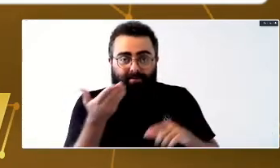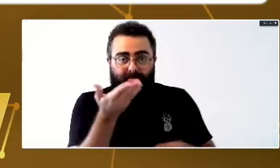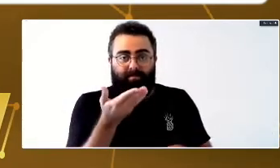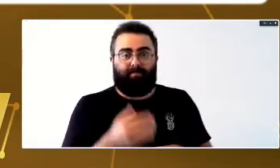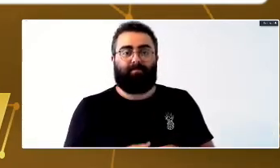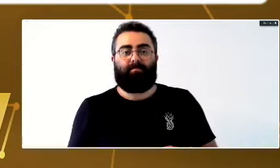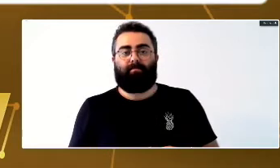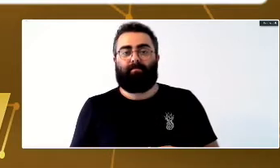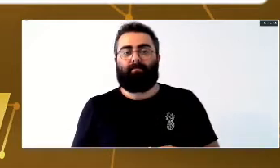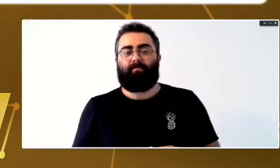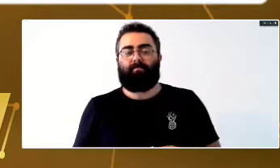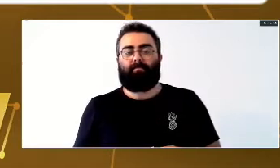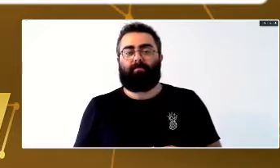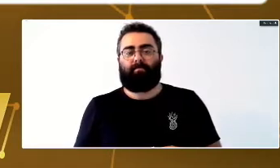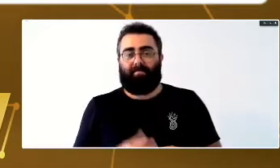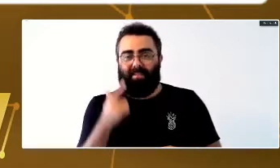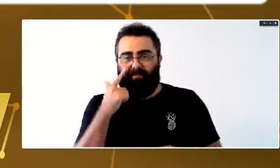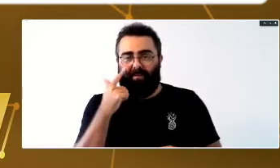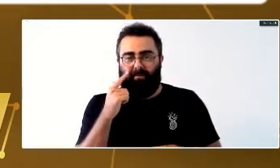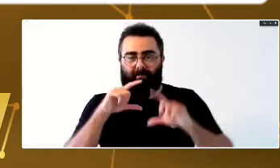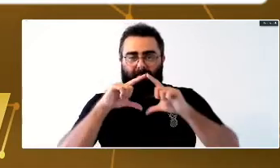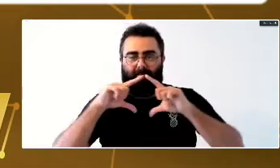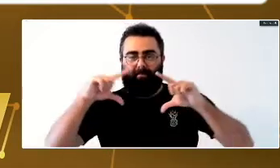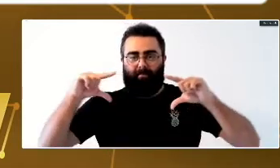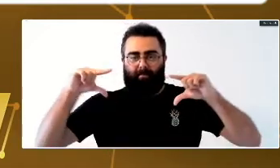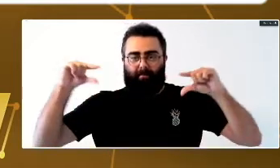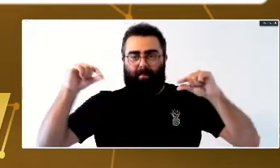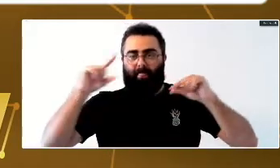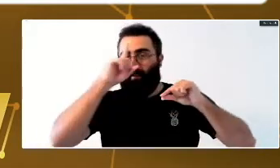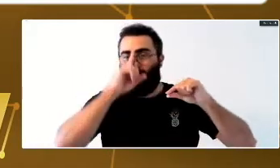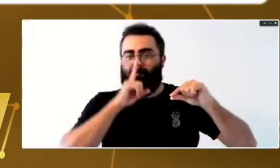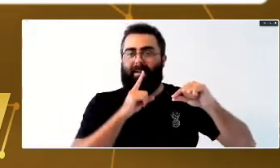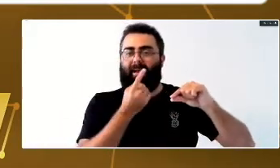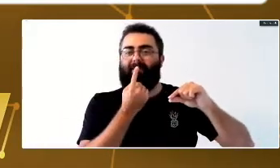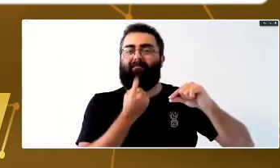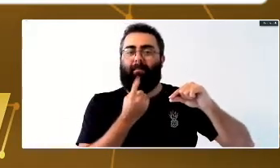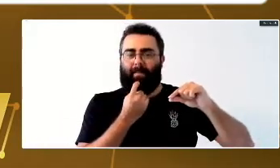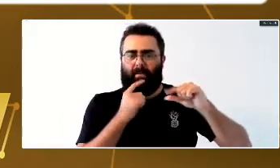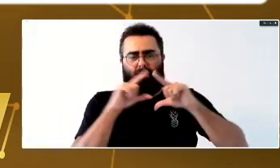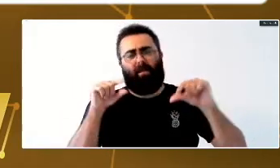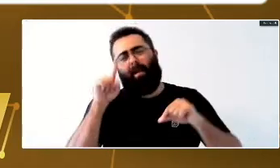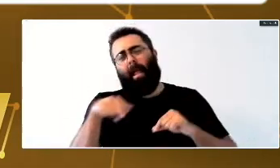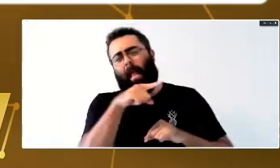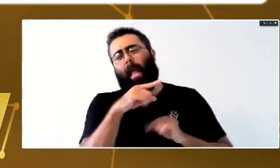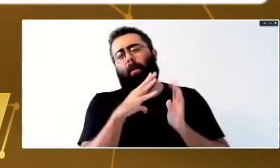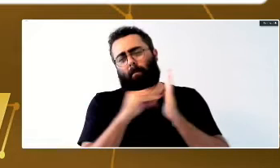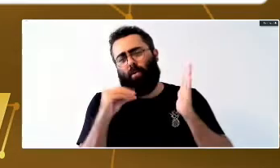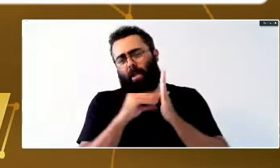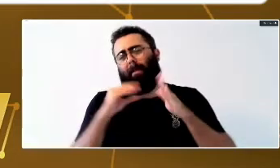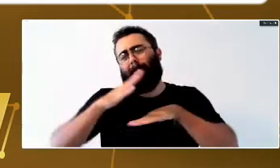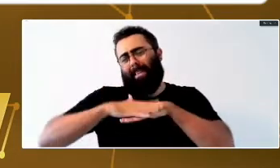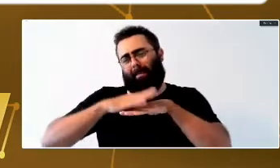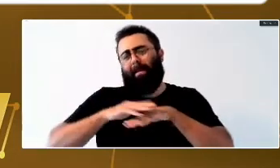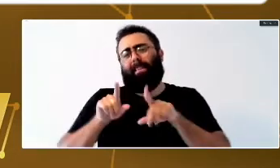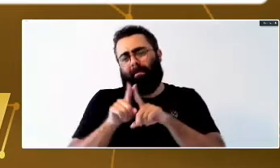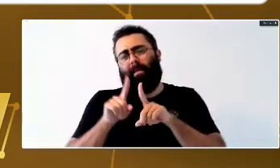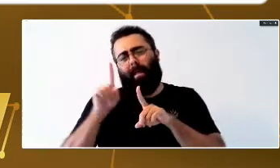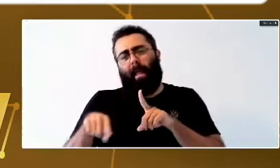a gente consegue, com esse tipo de modelagem, né, com modelos matemáticos e análises espaciais,